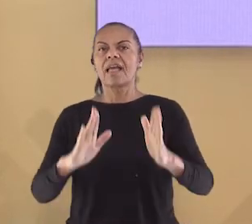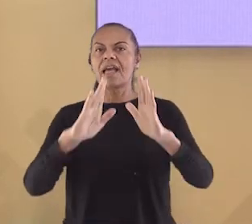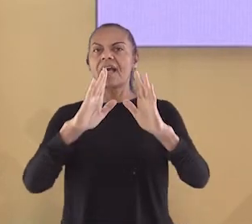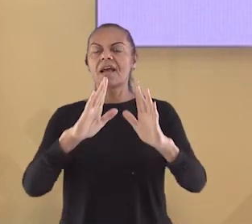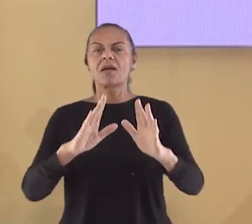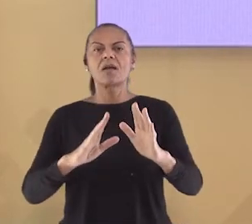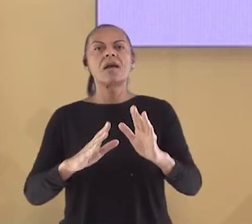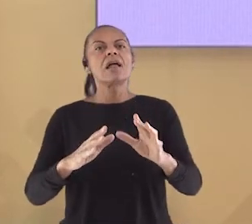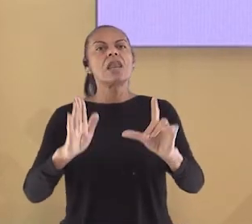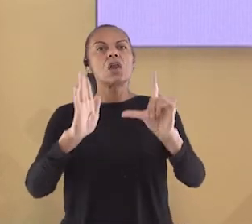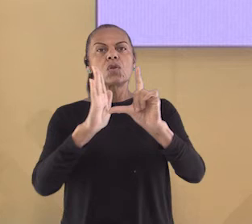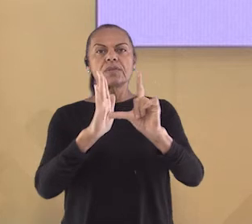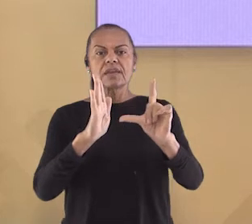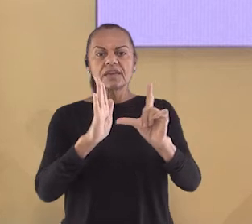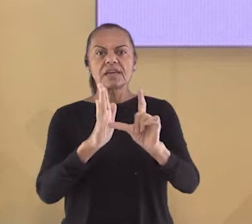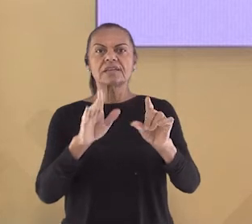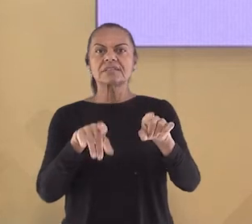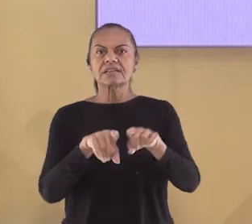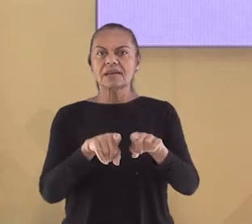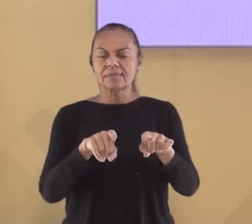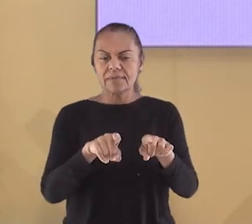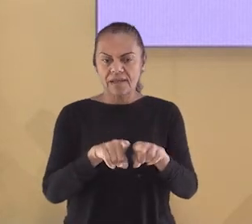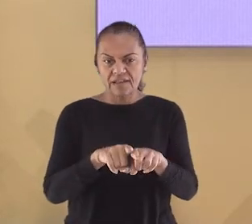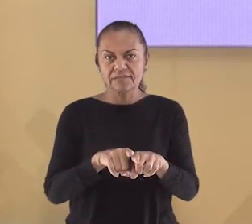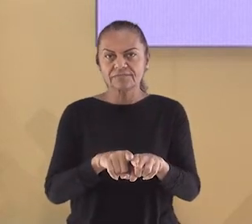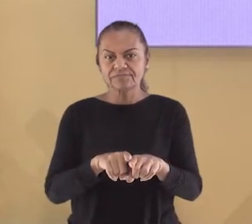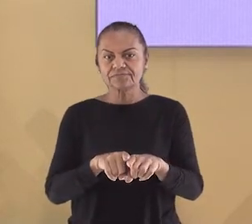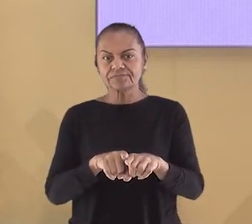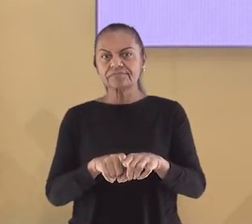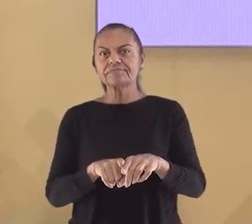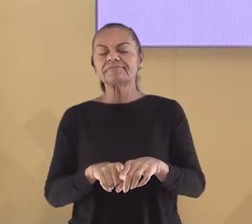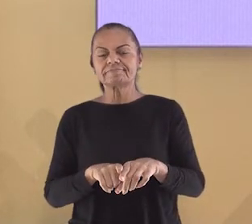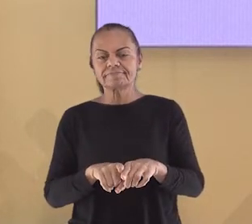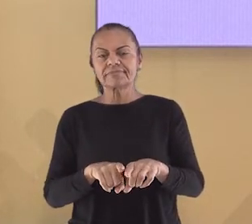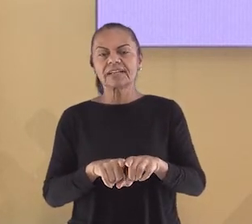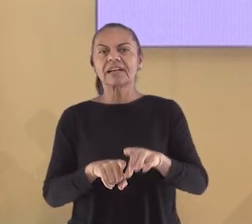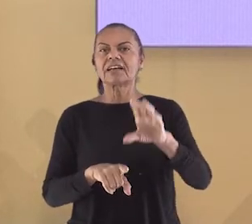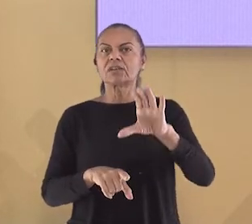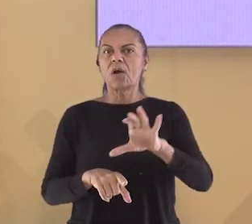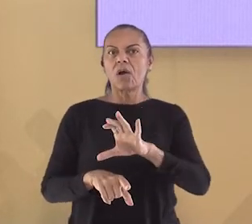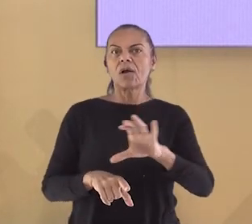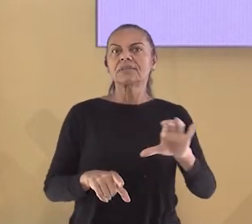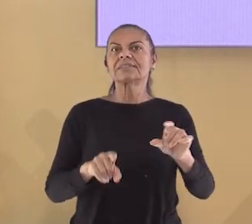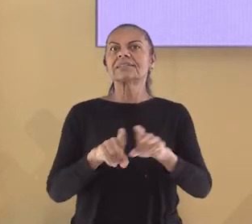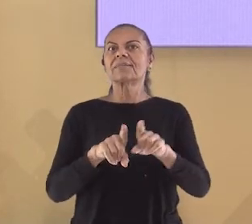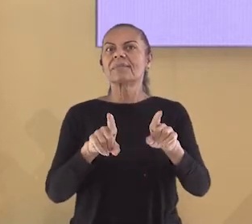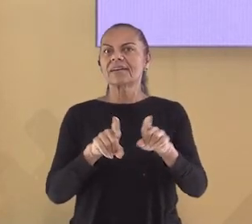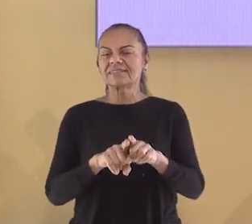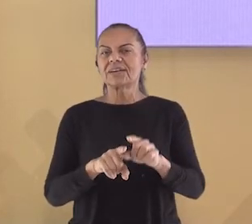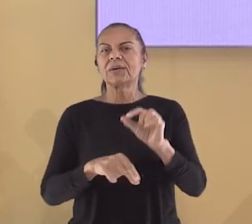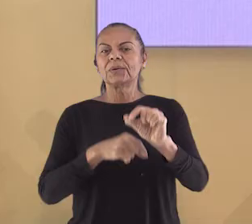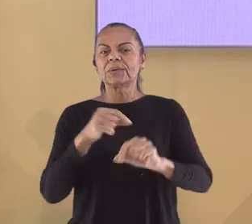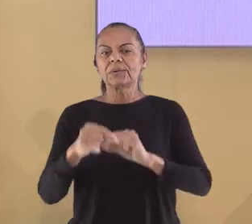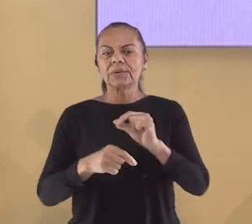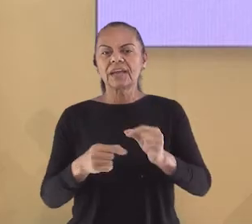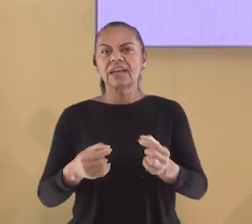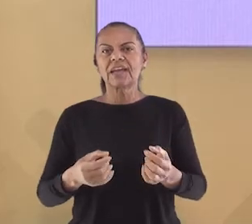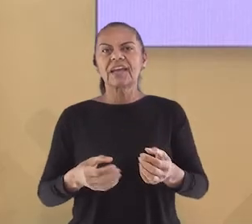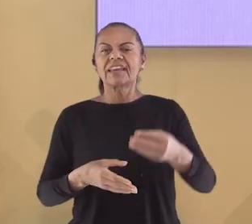primeiros meses de vida e na adolescência realiza a confirmação do batismo.